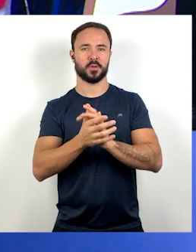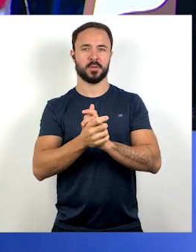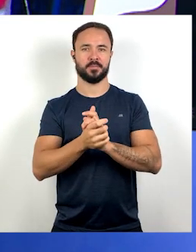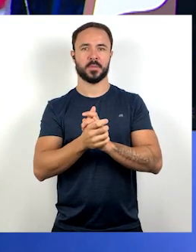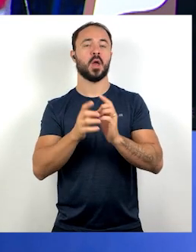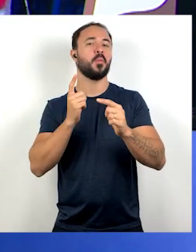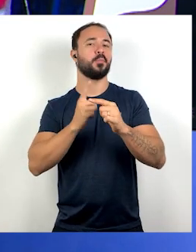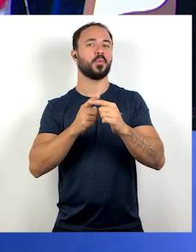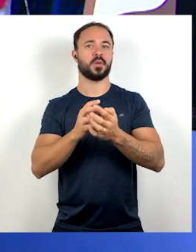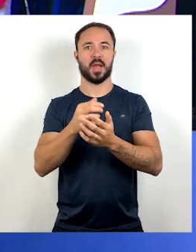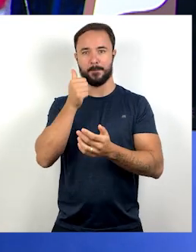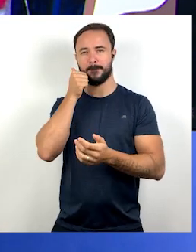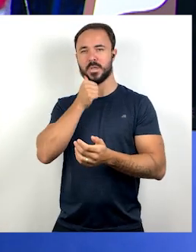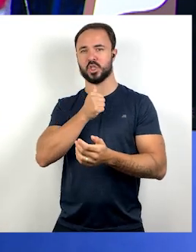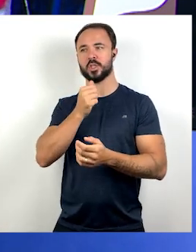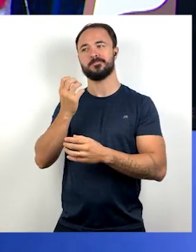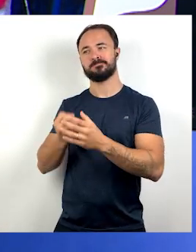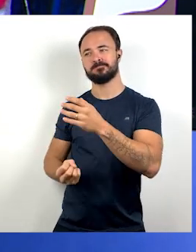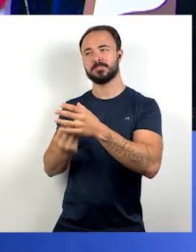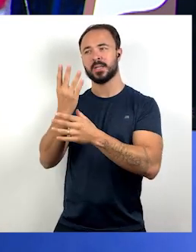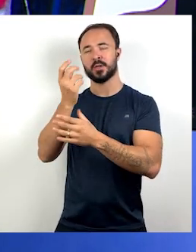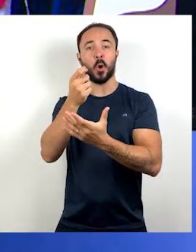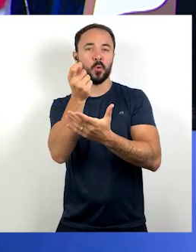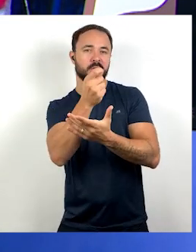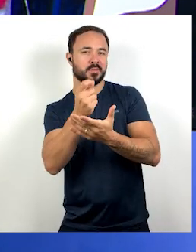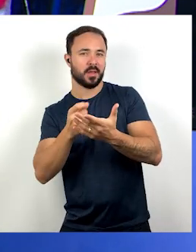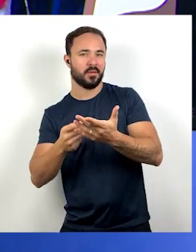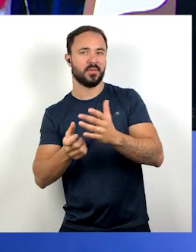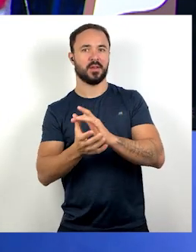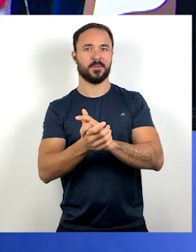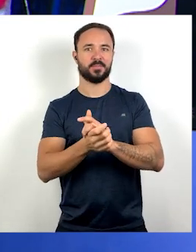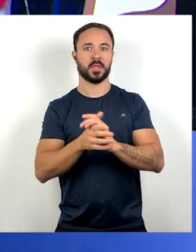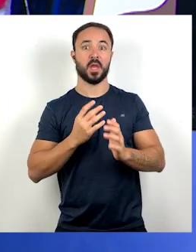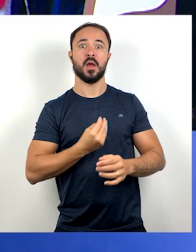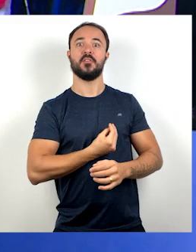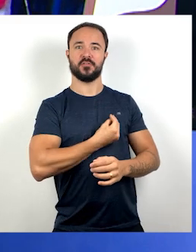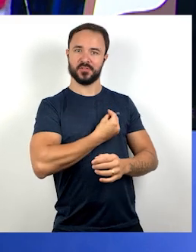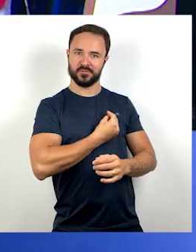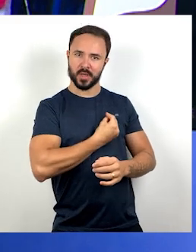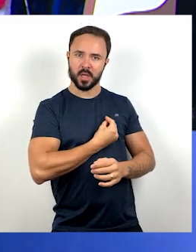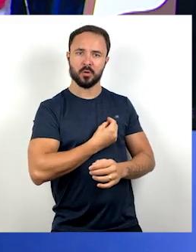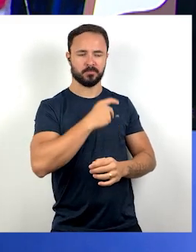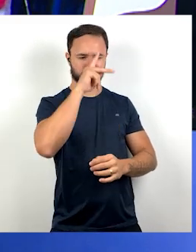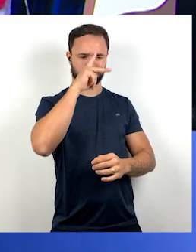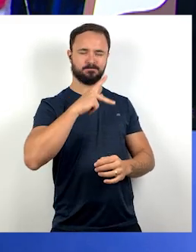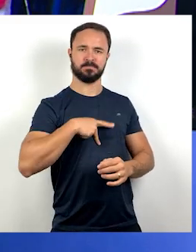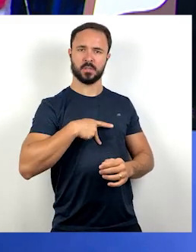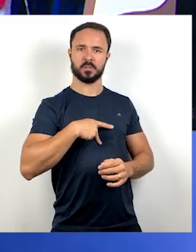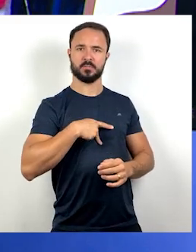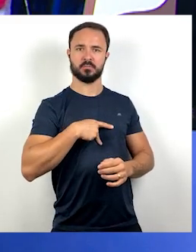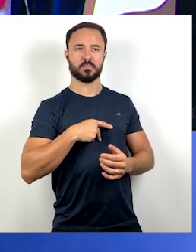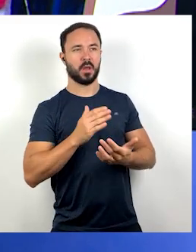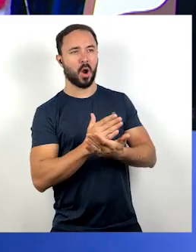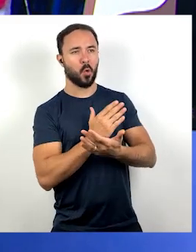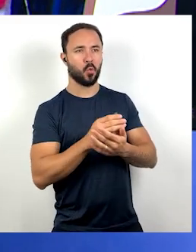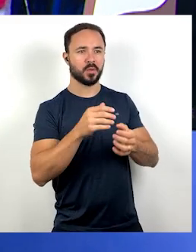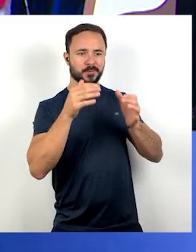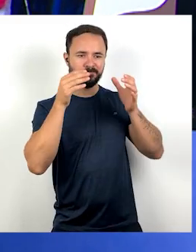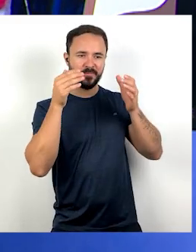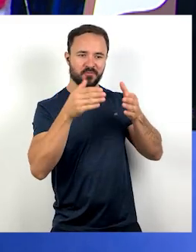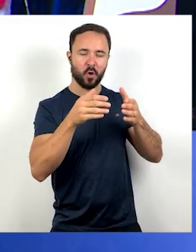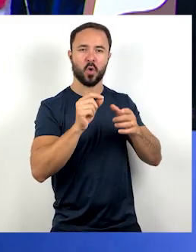a garota que conta e que escreve esse diário, viveu situações muito